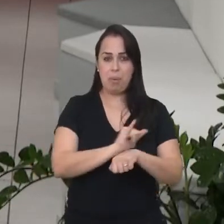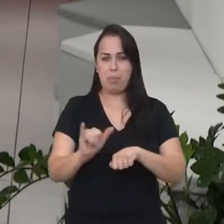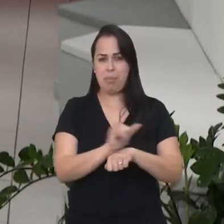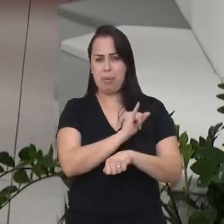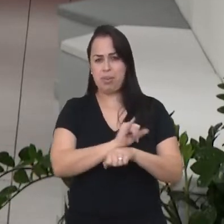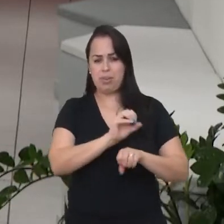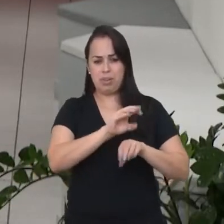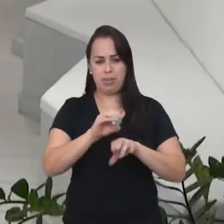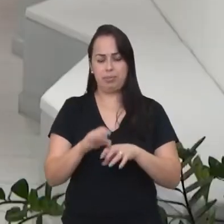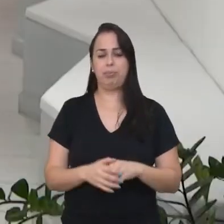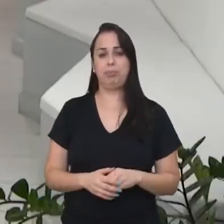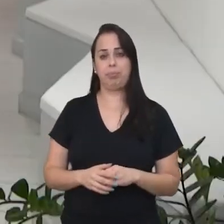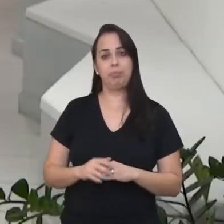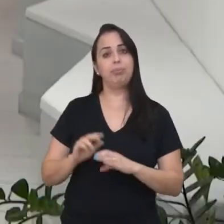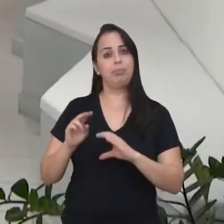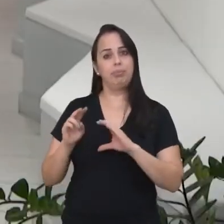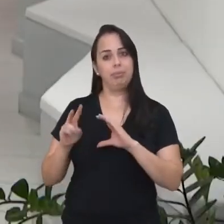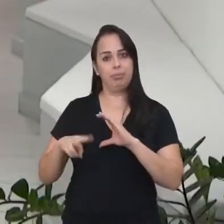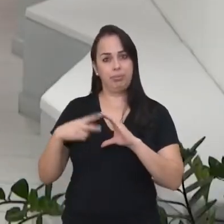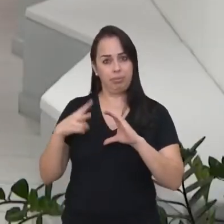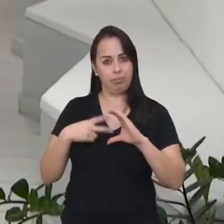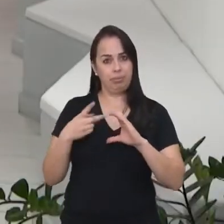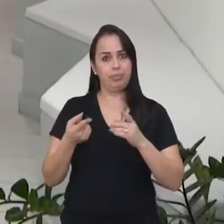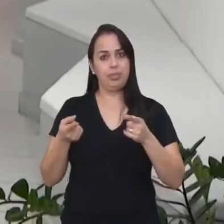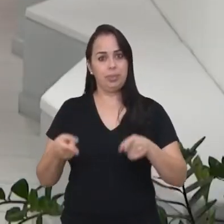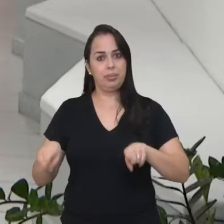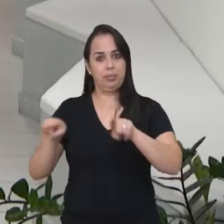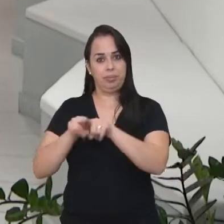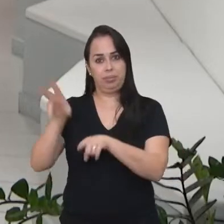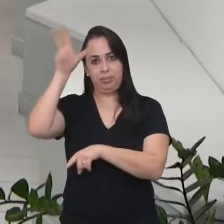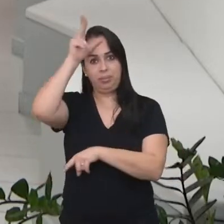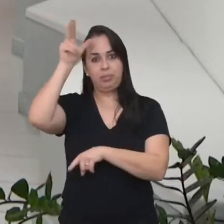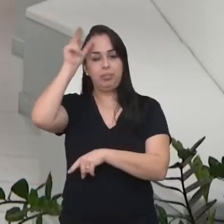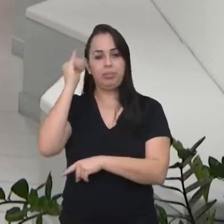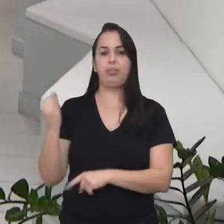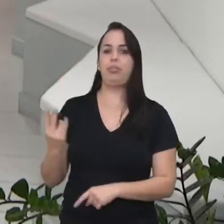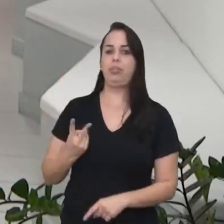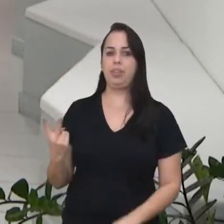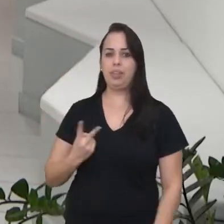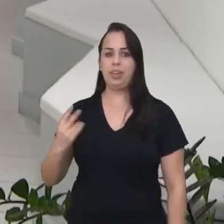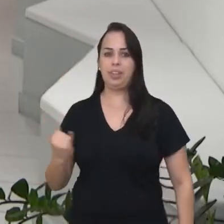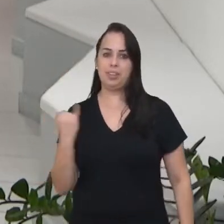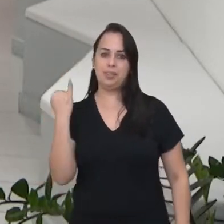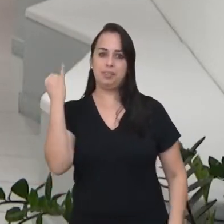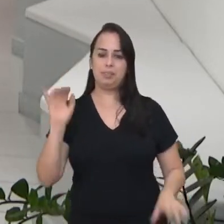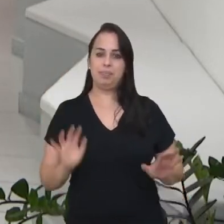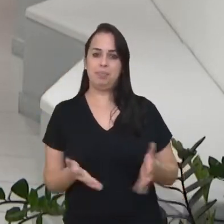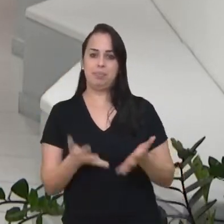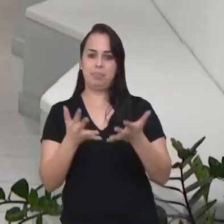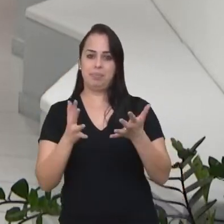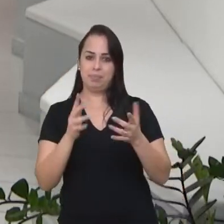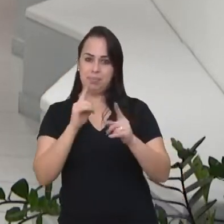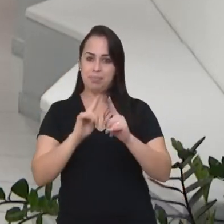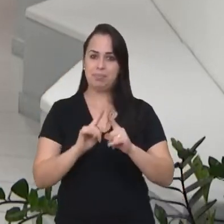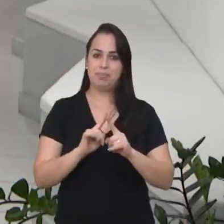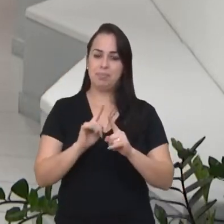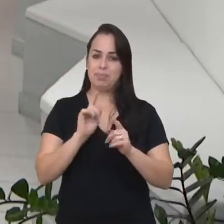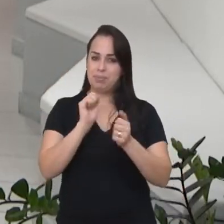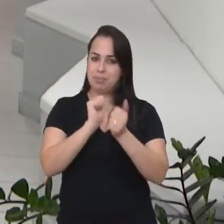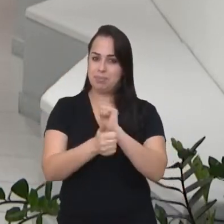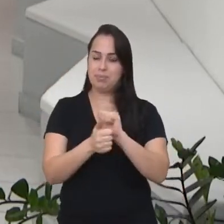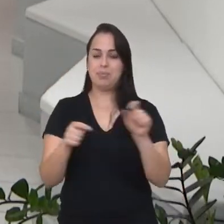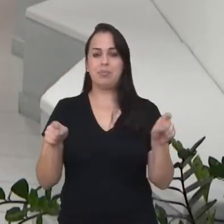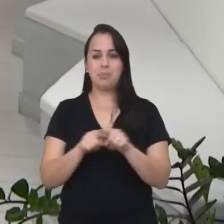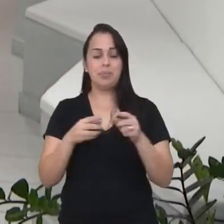ferramentas de educação que nós temos. A Câmara Municipal, em parceria com o Executivo, tem esse papel importante de fomentar o esporte e de